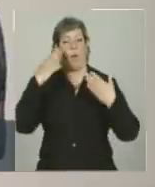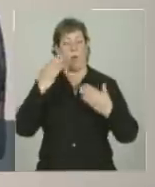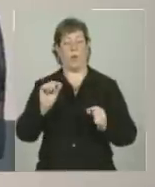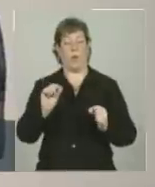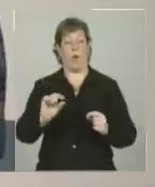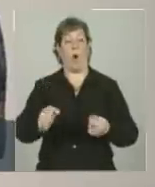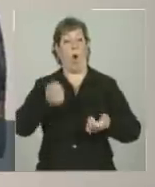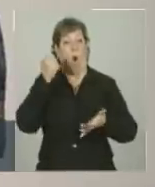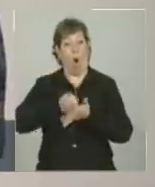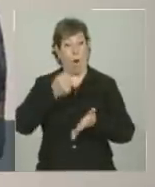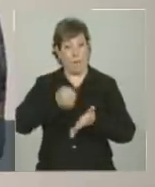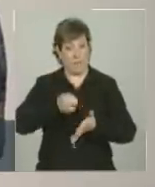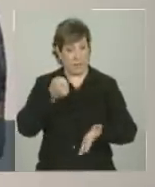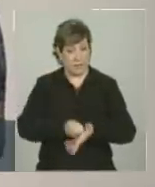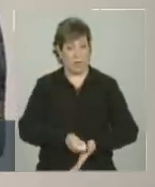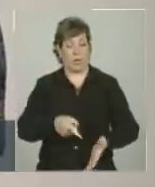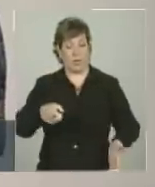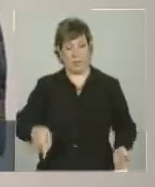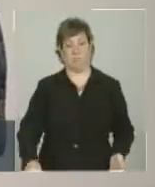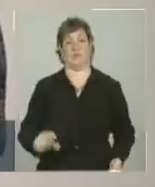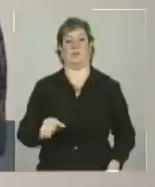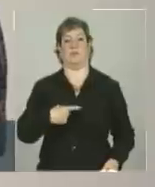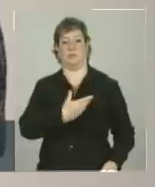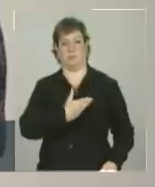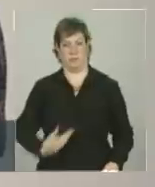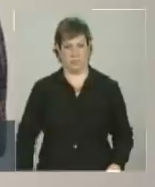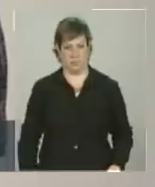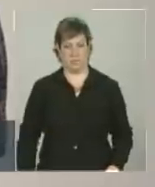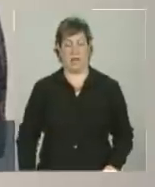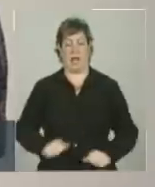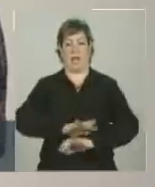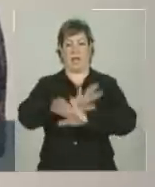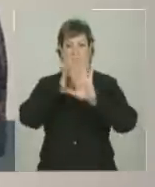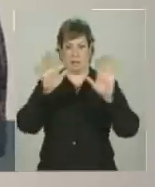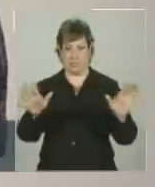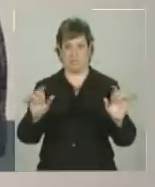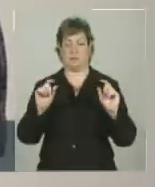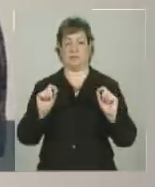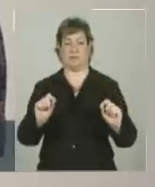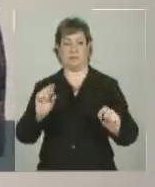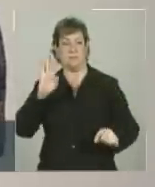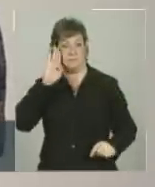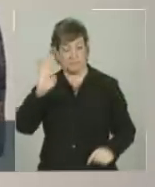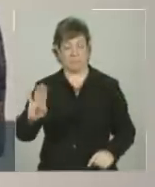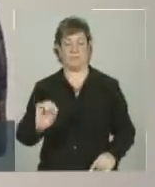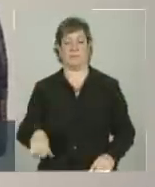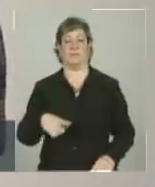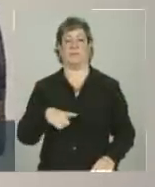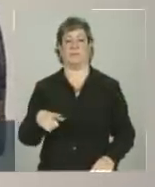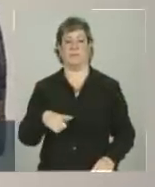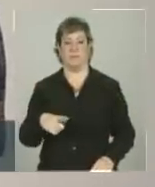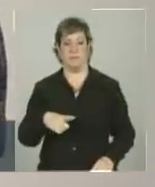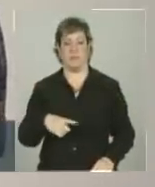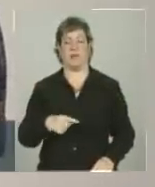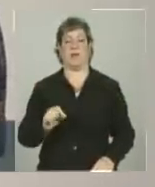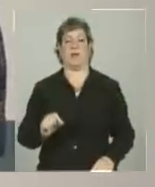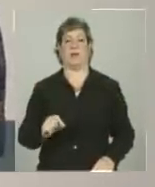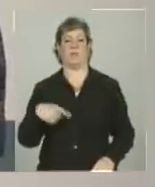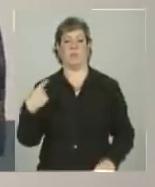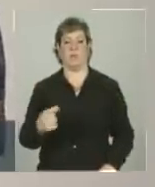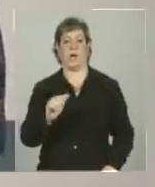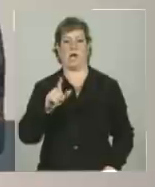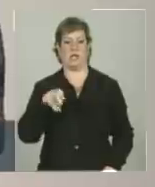Obrigatória para o Estado, a transparência e o compromisso com o bem público também devem ser exigidos dos agentes